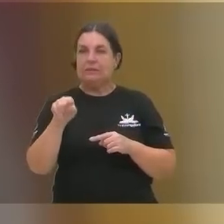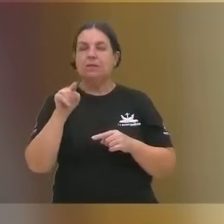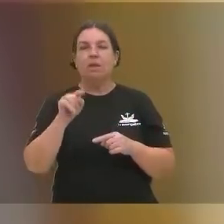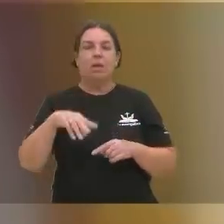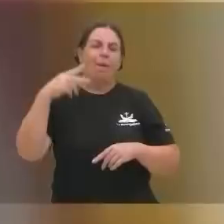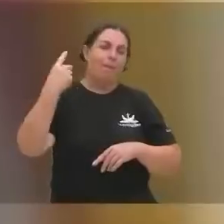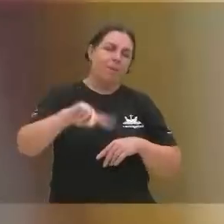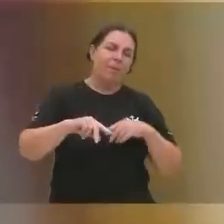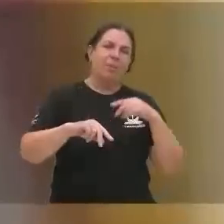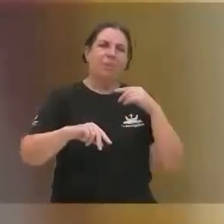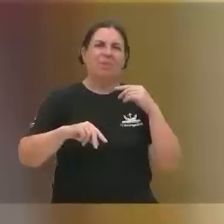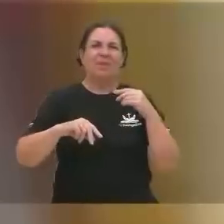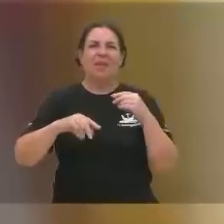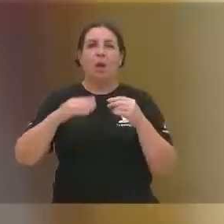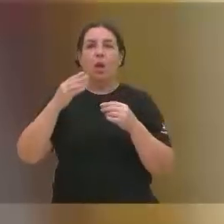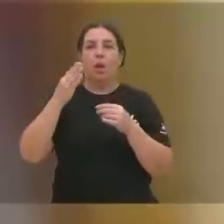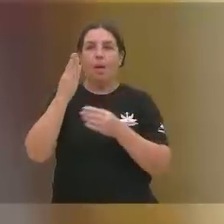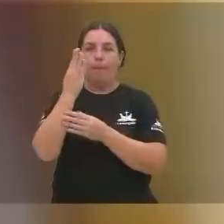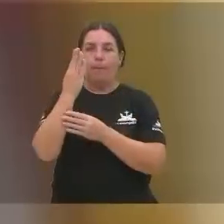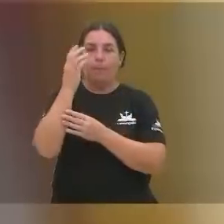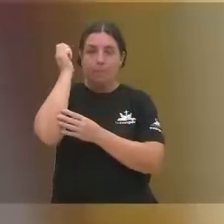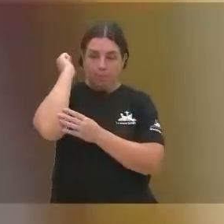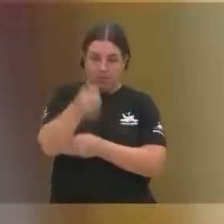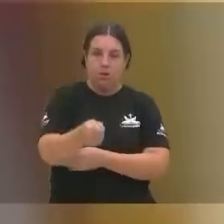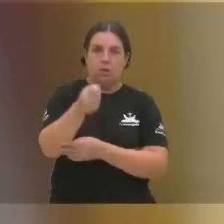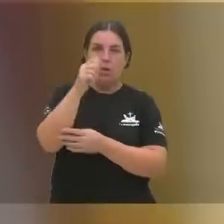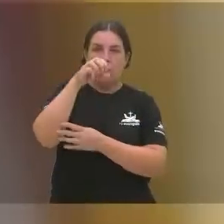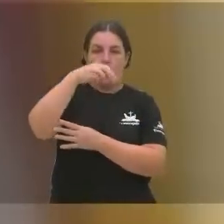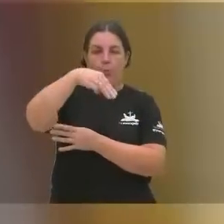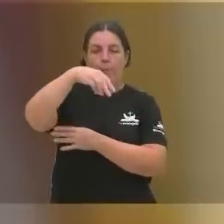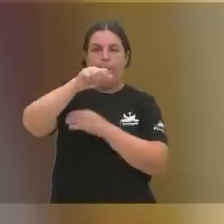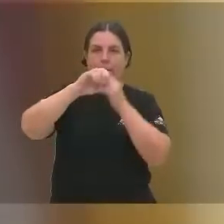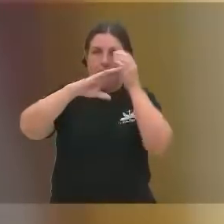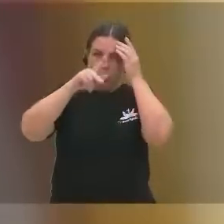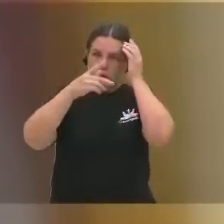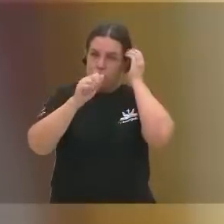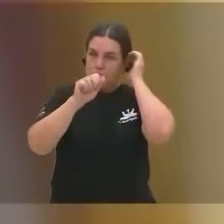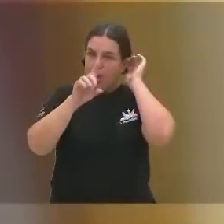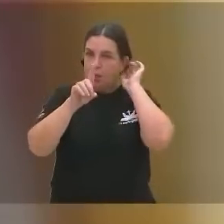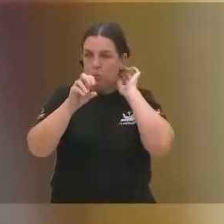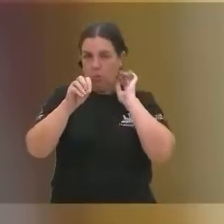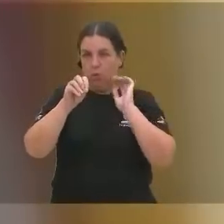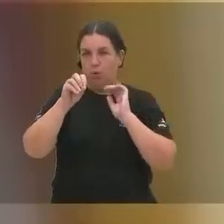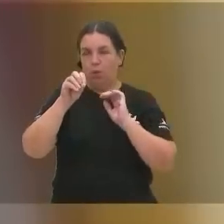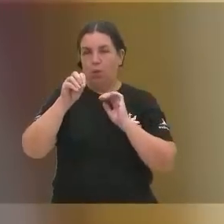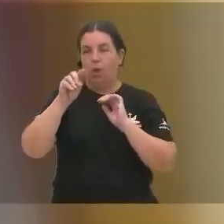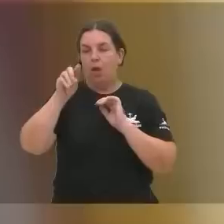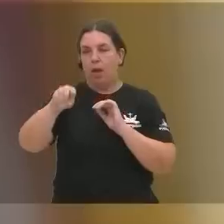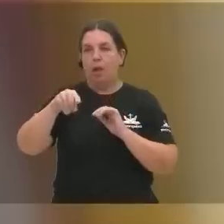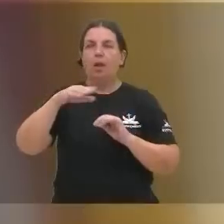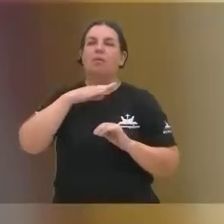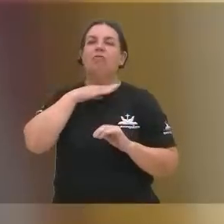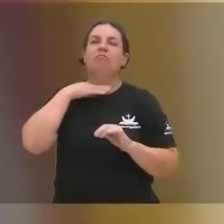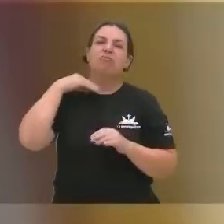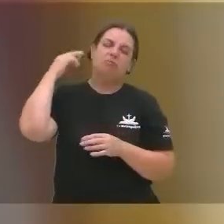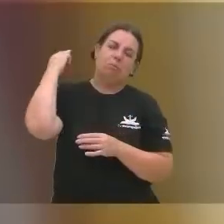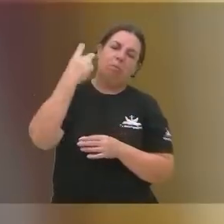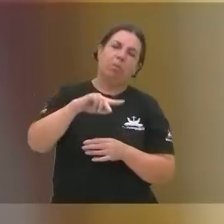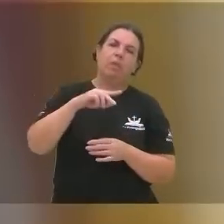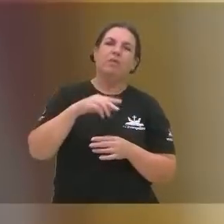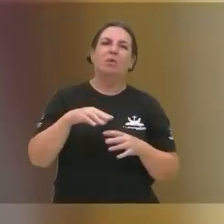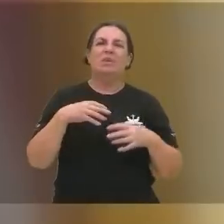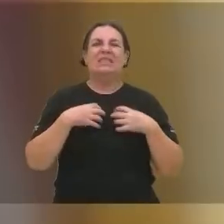ter batido o machado ela não morreu e ficou agonizando três